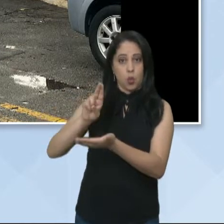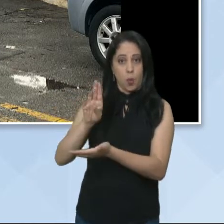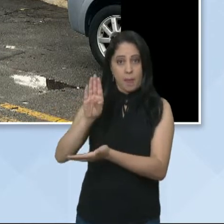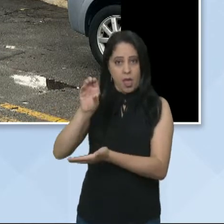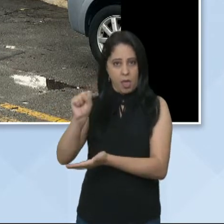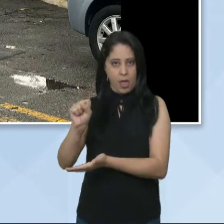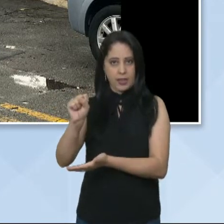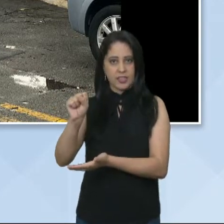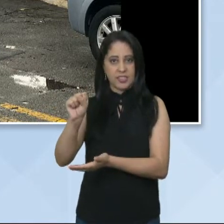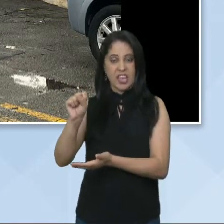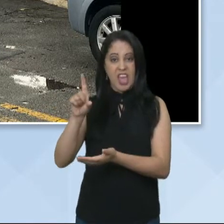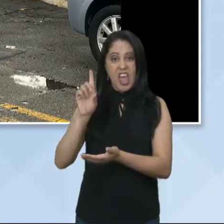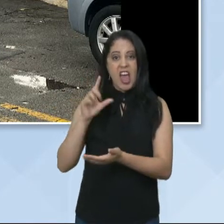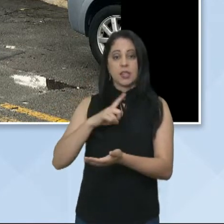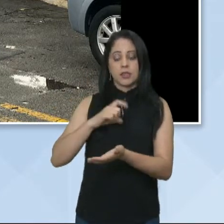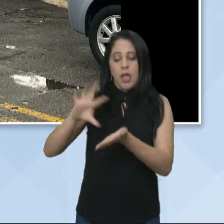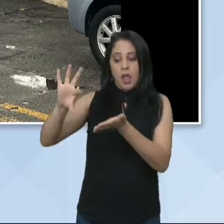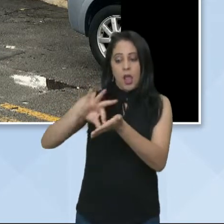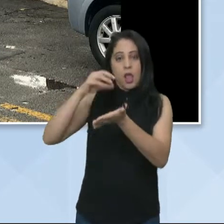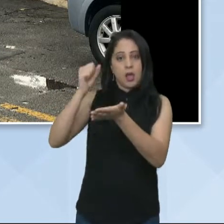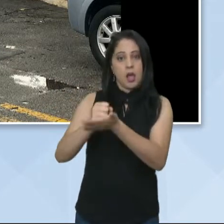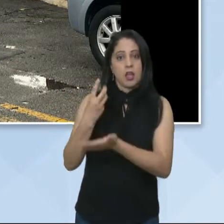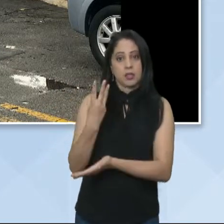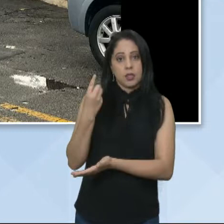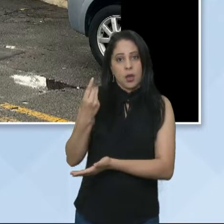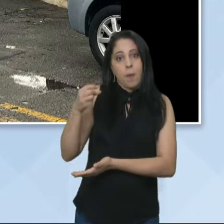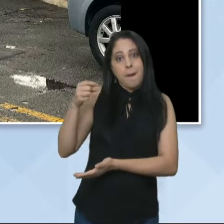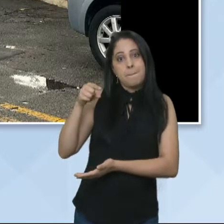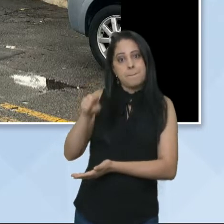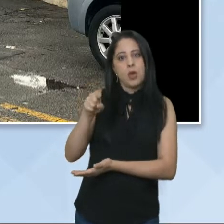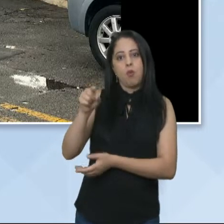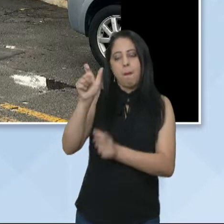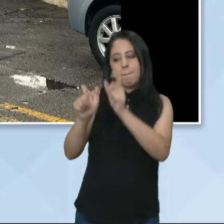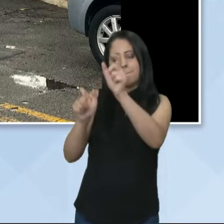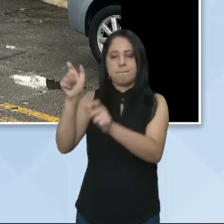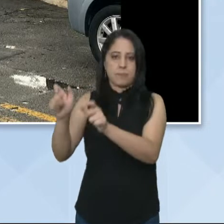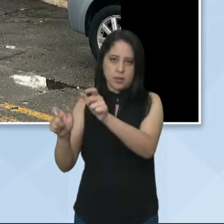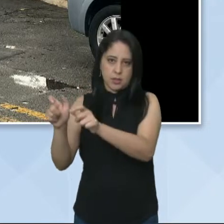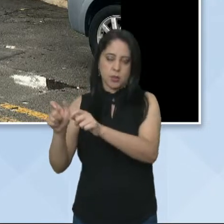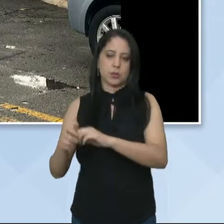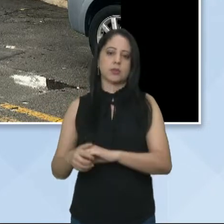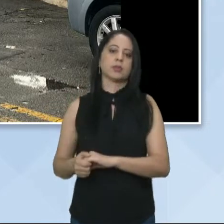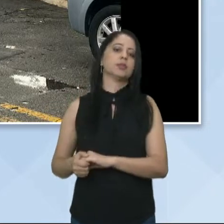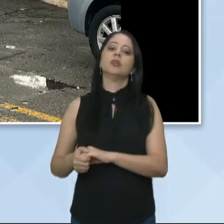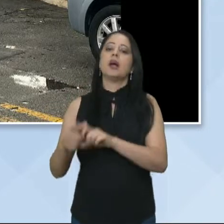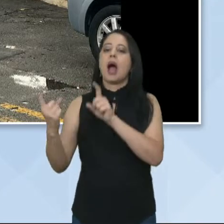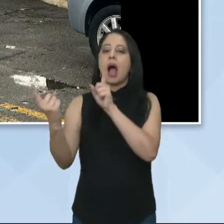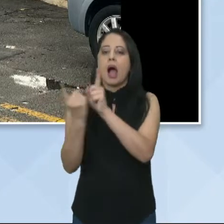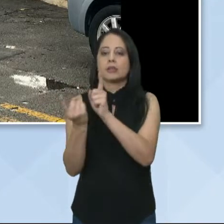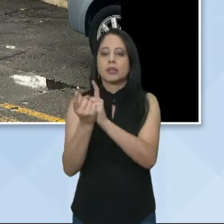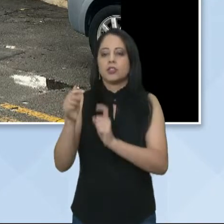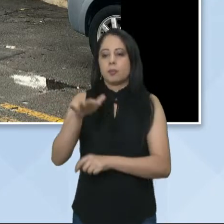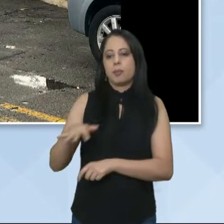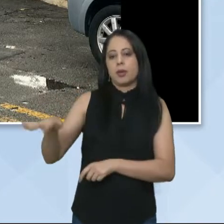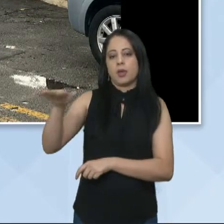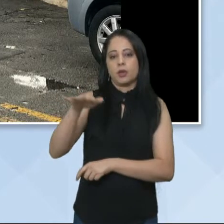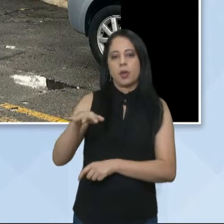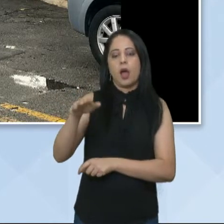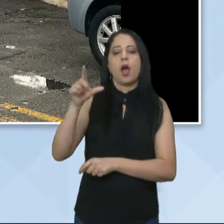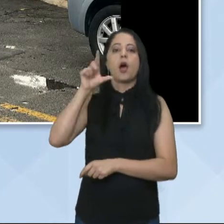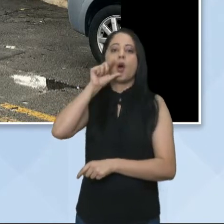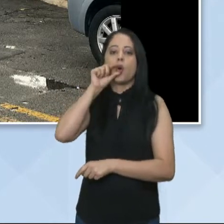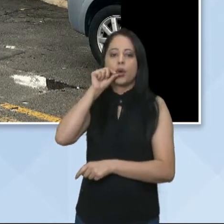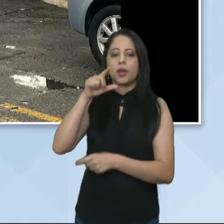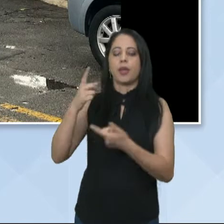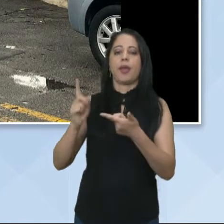cadastrados, atende muitas pessoas ali da região sul, atende ali os bairros Jardim